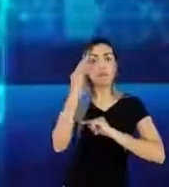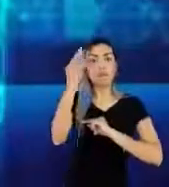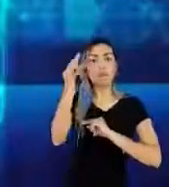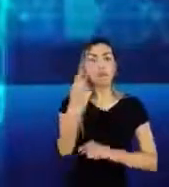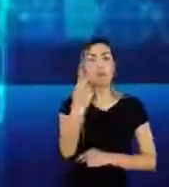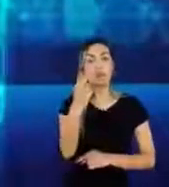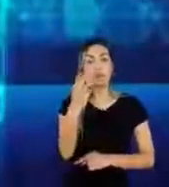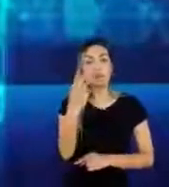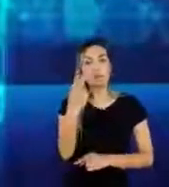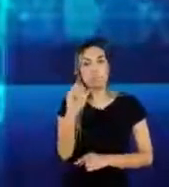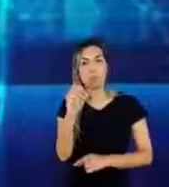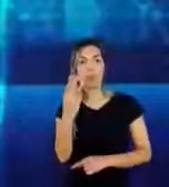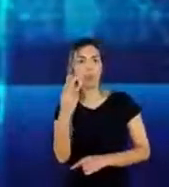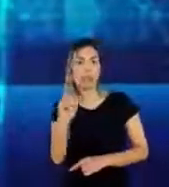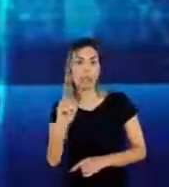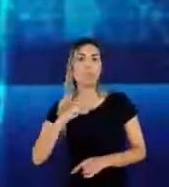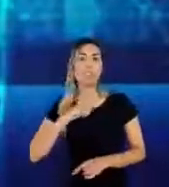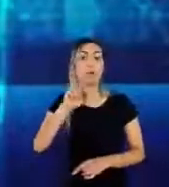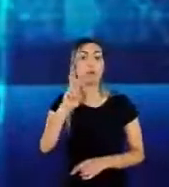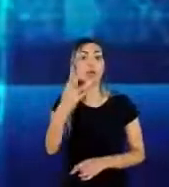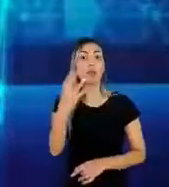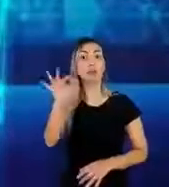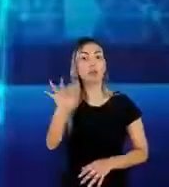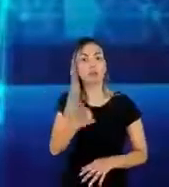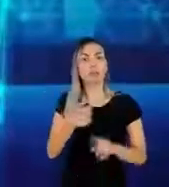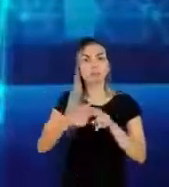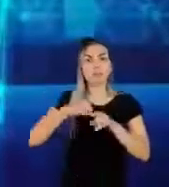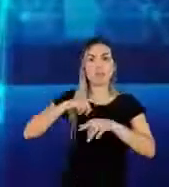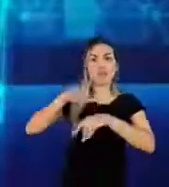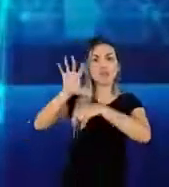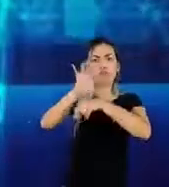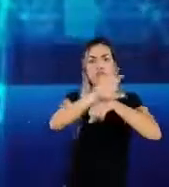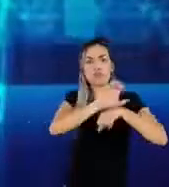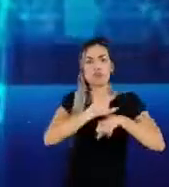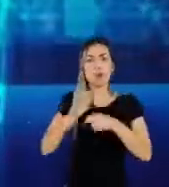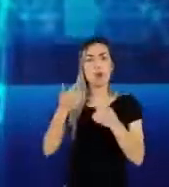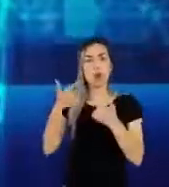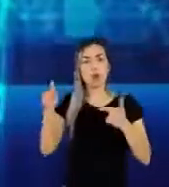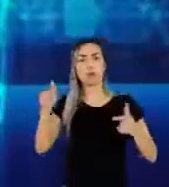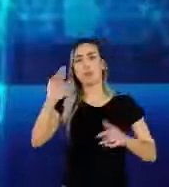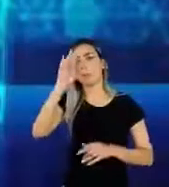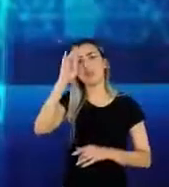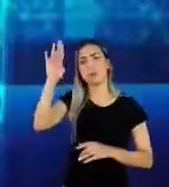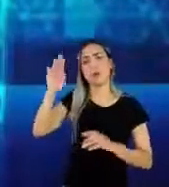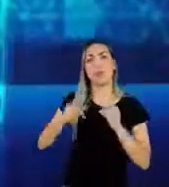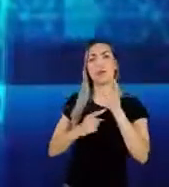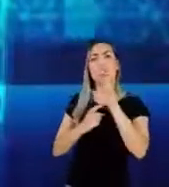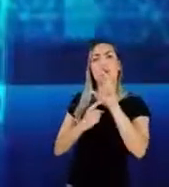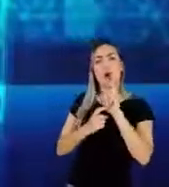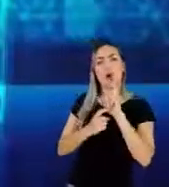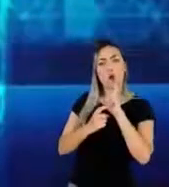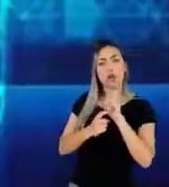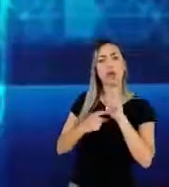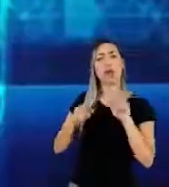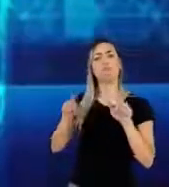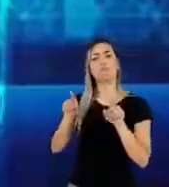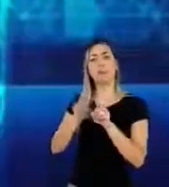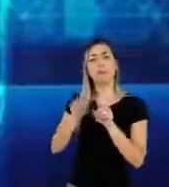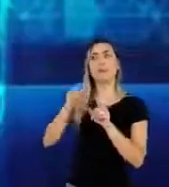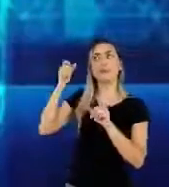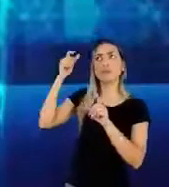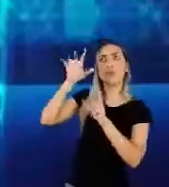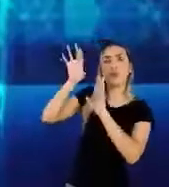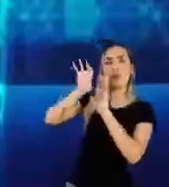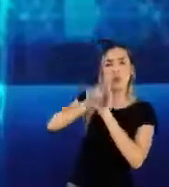54%, fruto da inserção de outras fontes, principalmente eólica, solar, e uma fonte também que se faz muito importante e